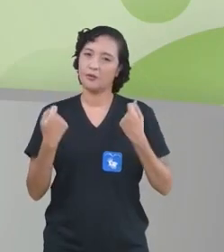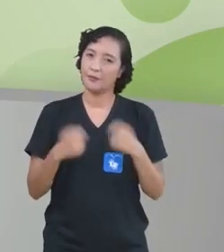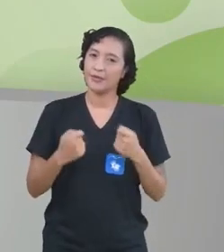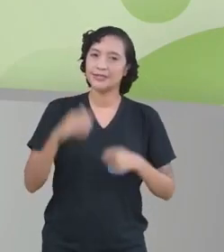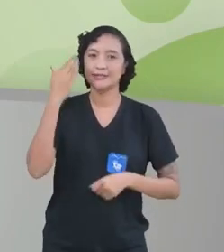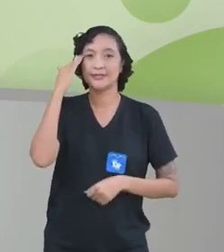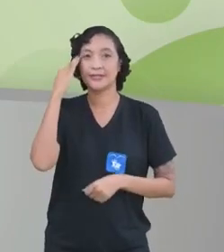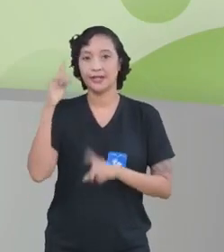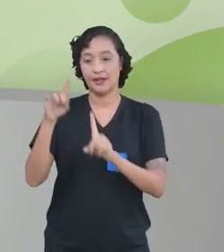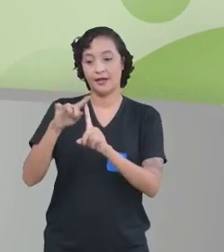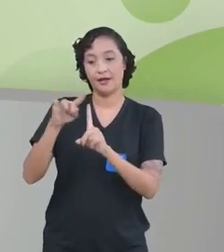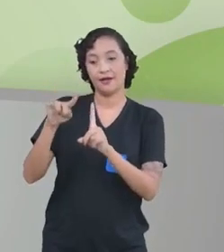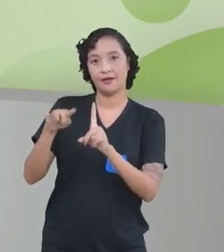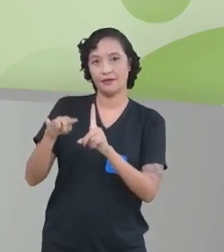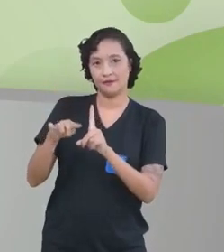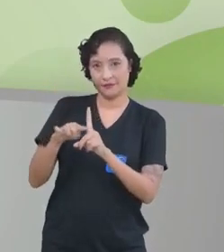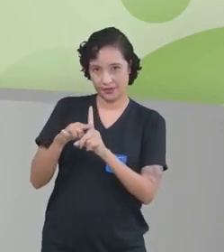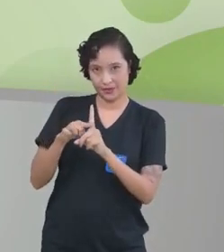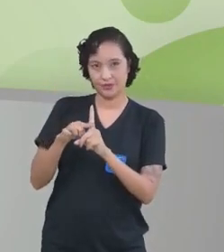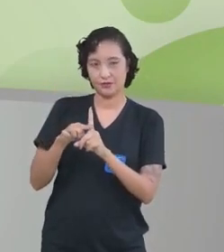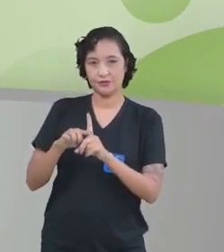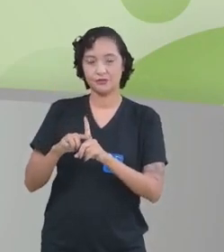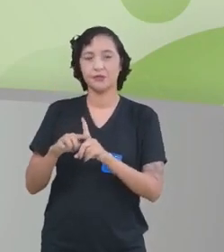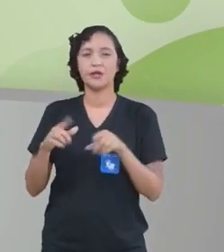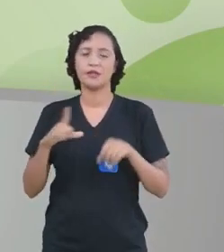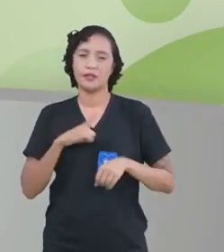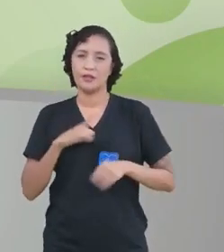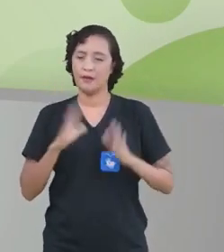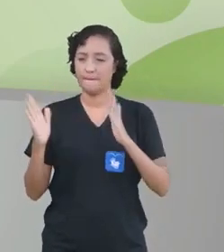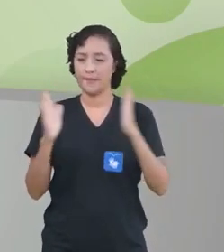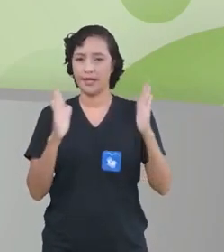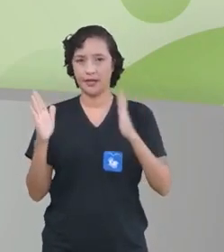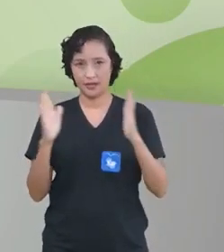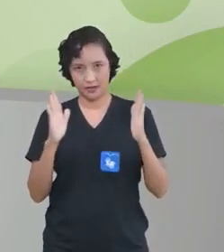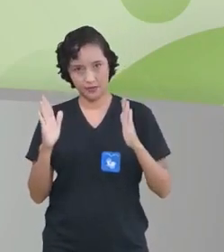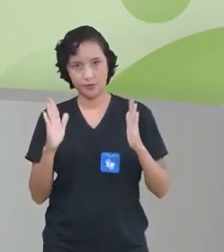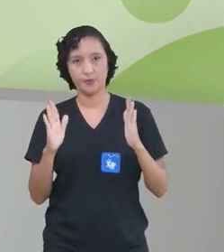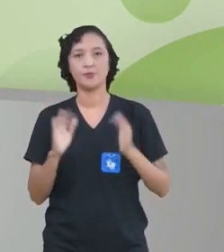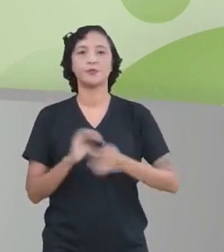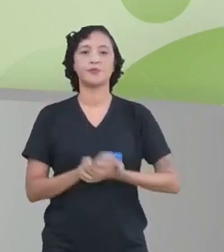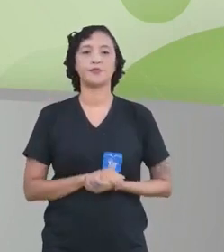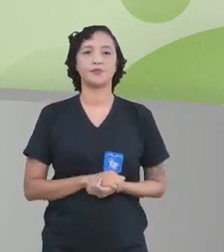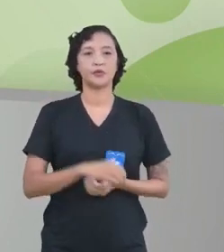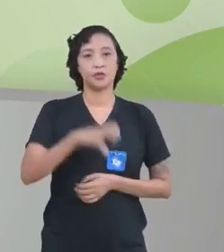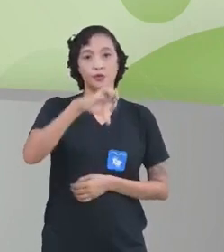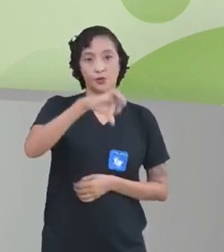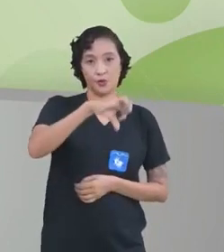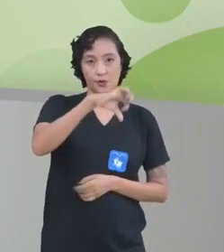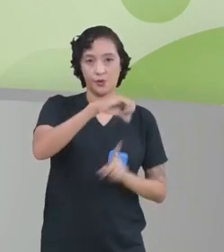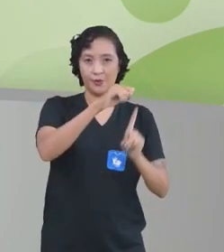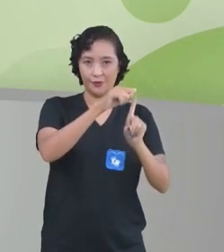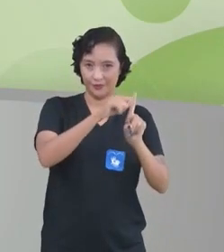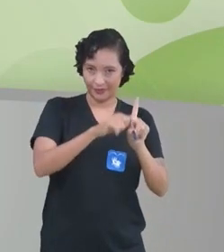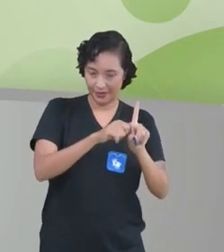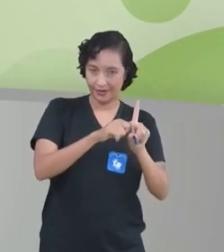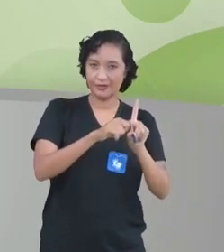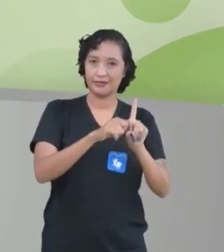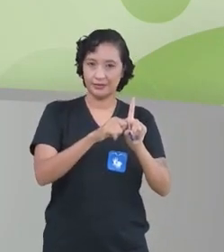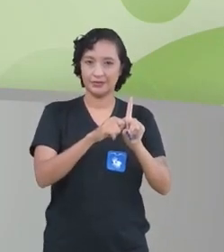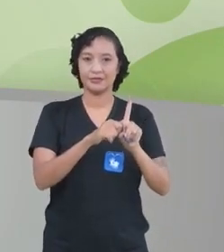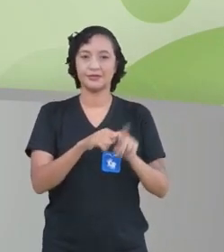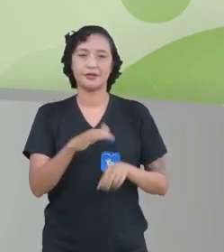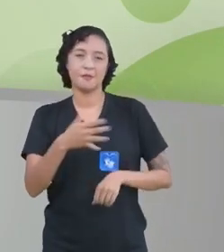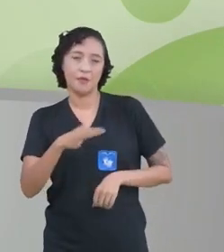gravidez tem um período de gestação, finalizando os 9 meses, né? Que é por